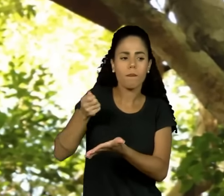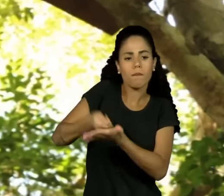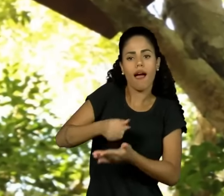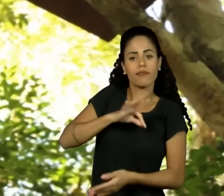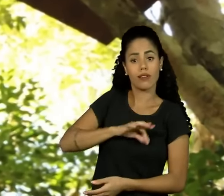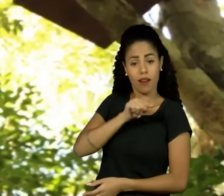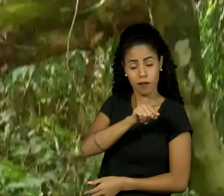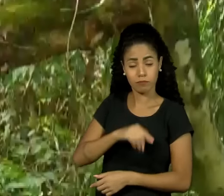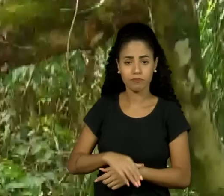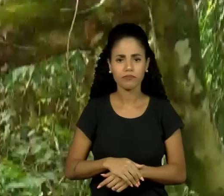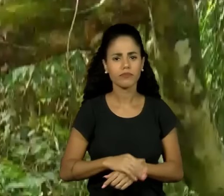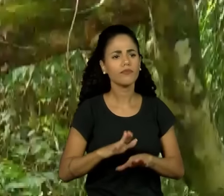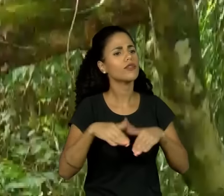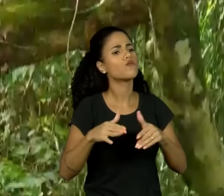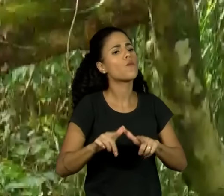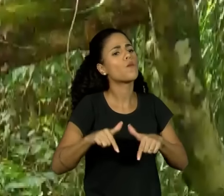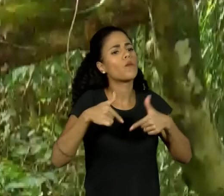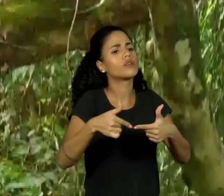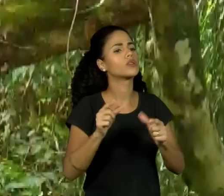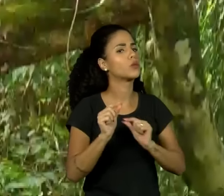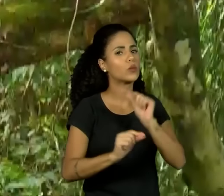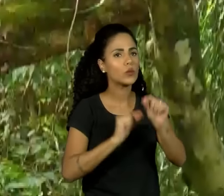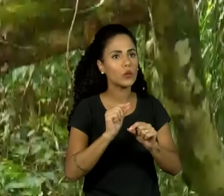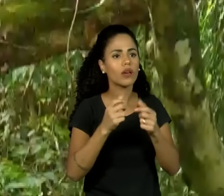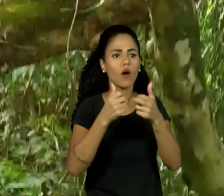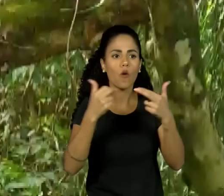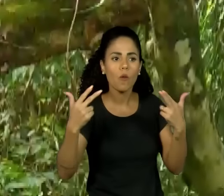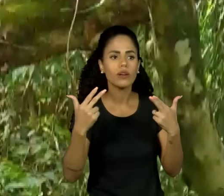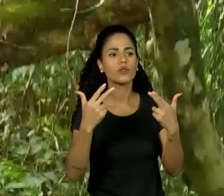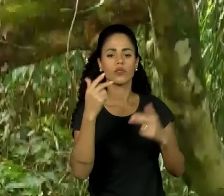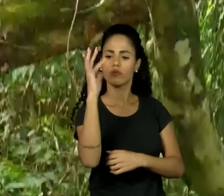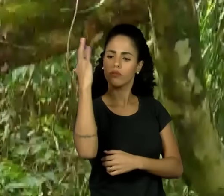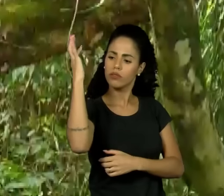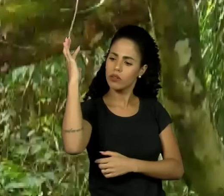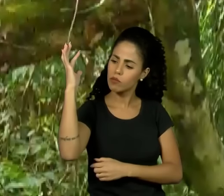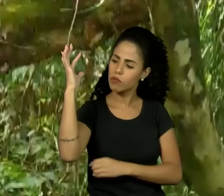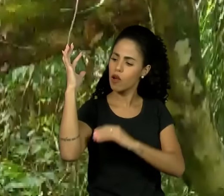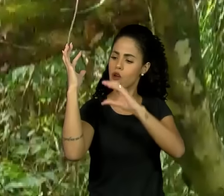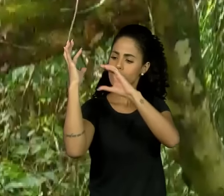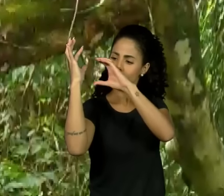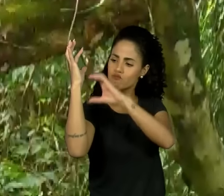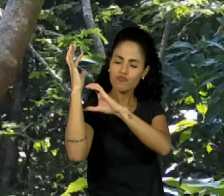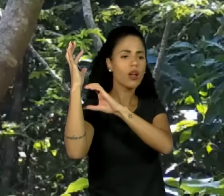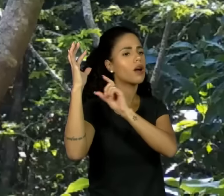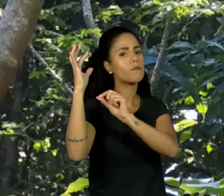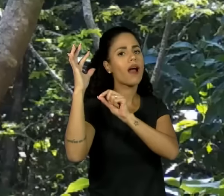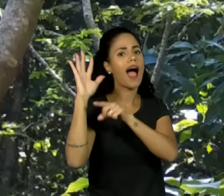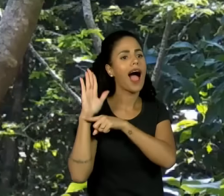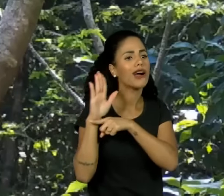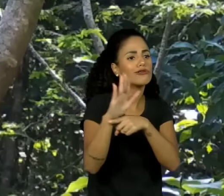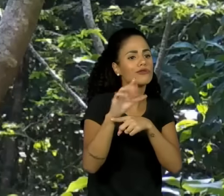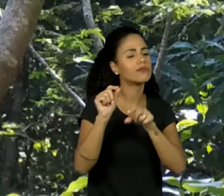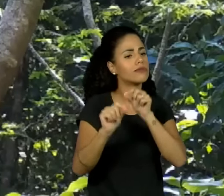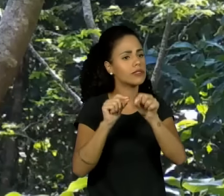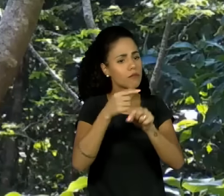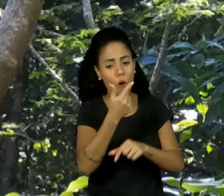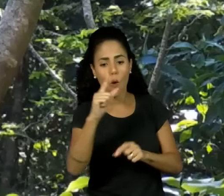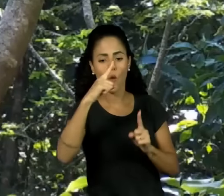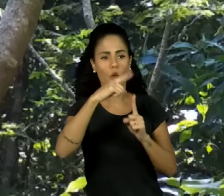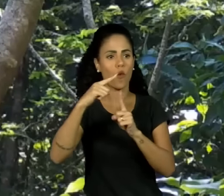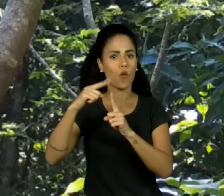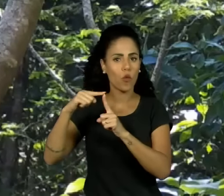Uma das ações é colocar ocos artificiais nas árvores, simulando os que existem na natureza. Outras espécies, como